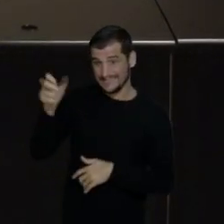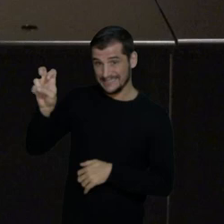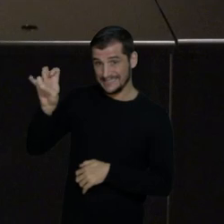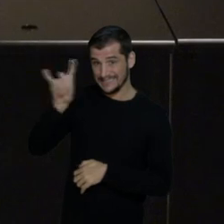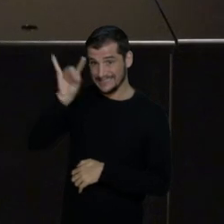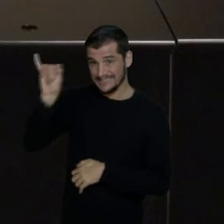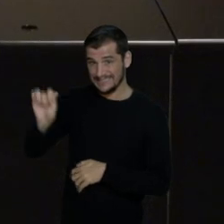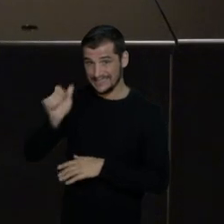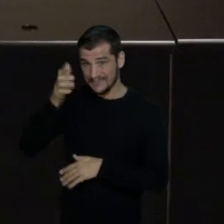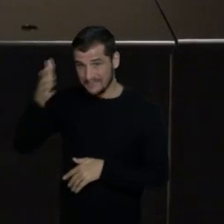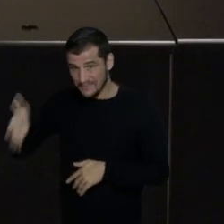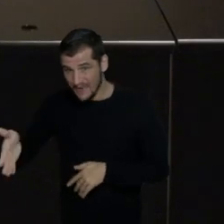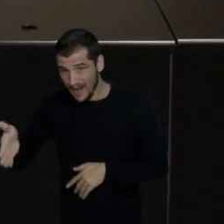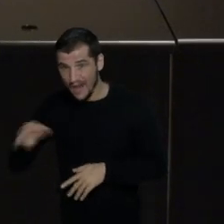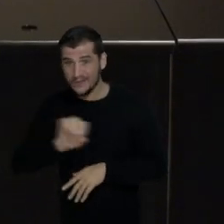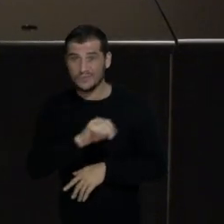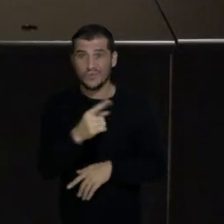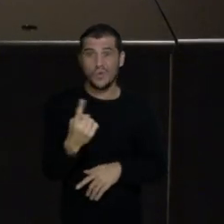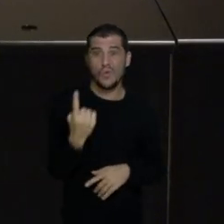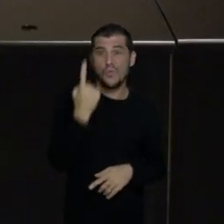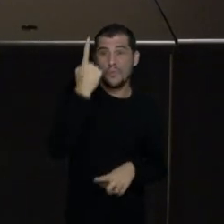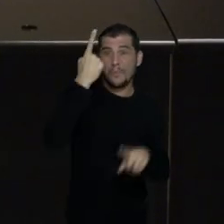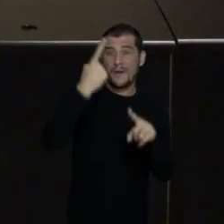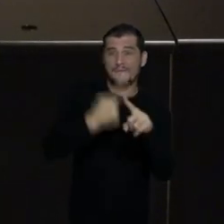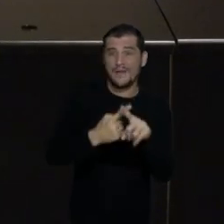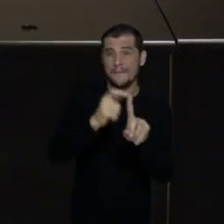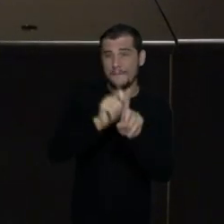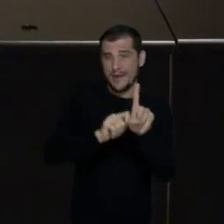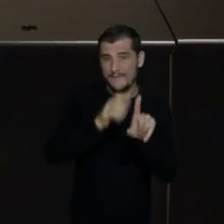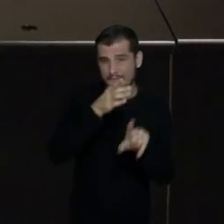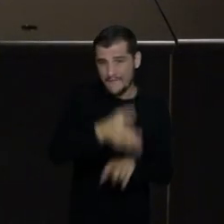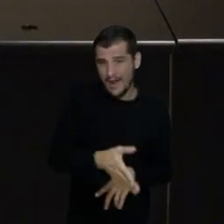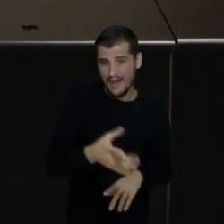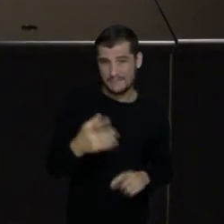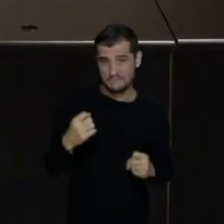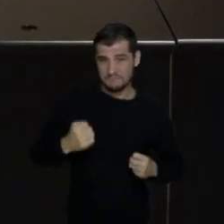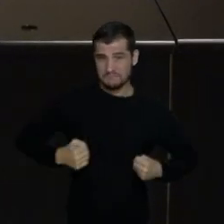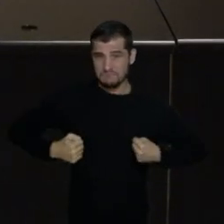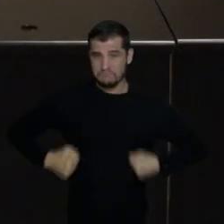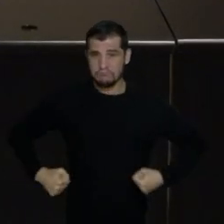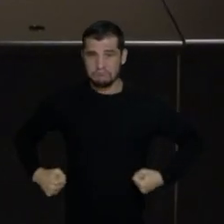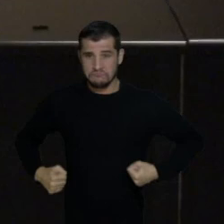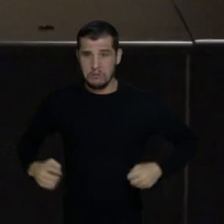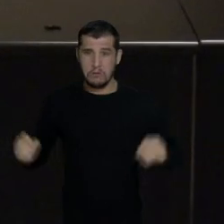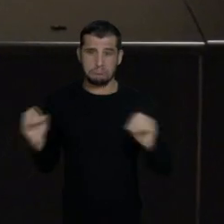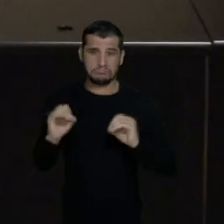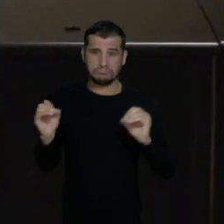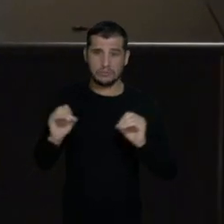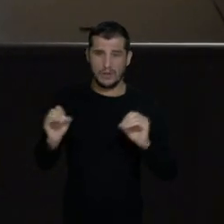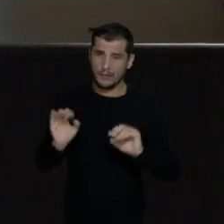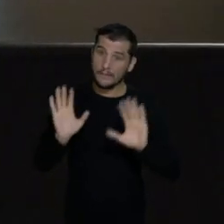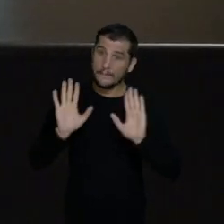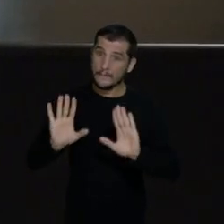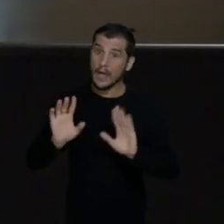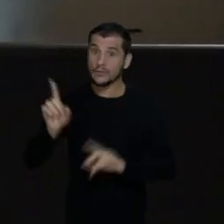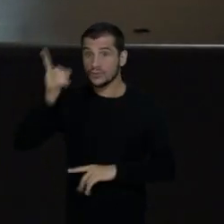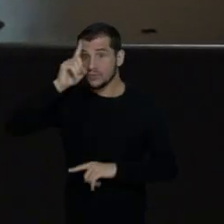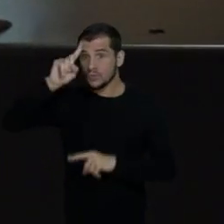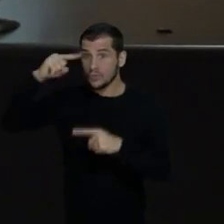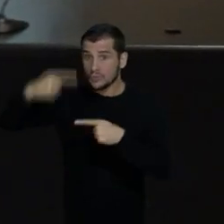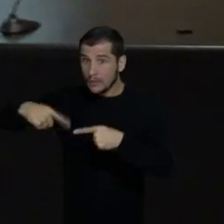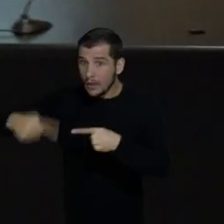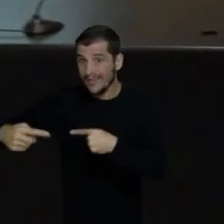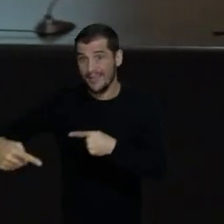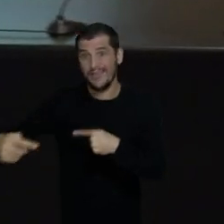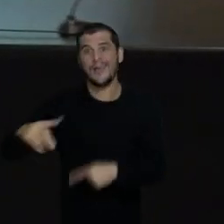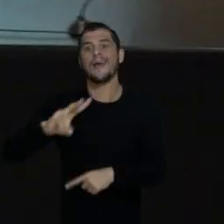não vou ficar musculosa não vou ficar fortona nada disso agora se eu vou todos os dias o músculo vai aparecer